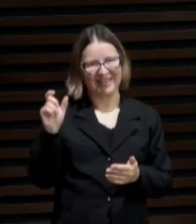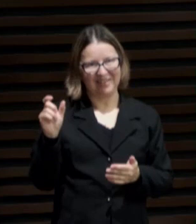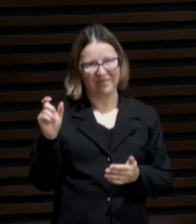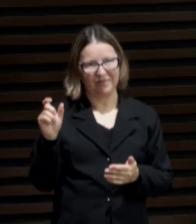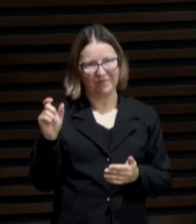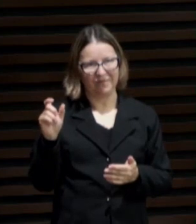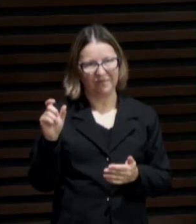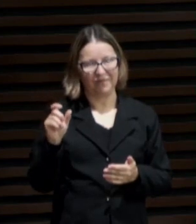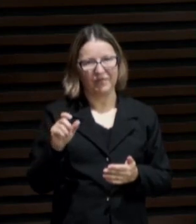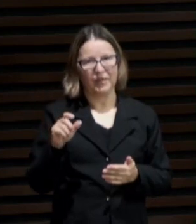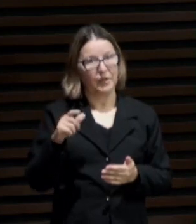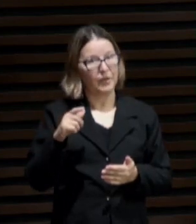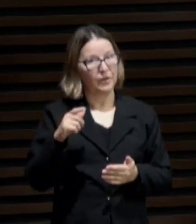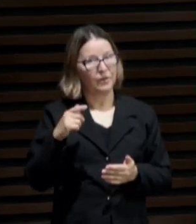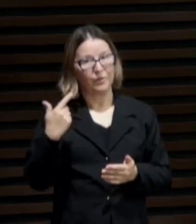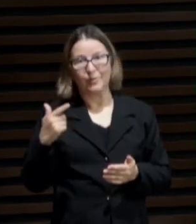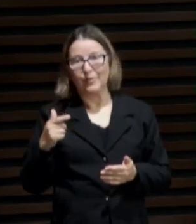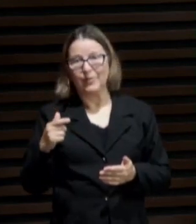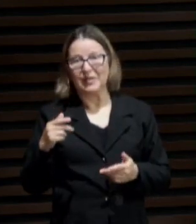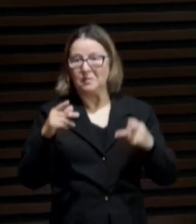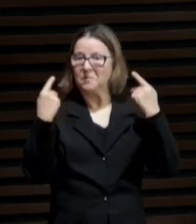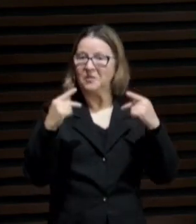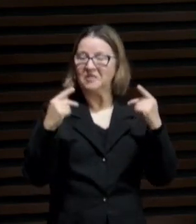profecia. Olha, Deus tem uma profecia aqui para você.